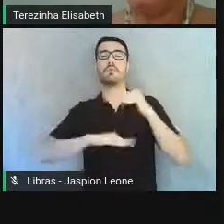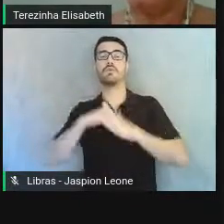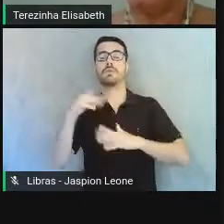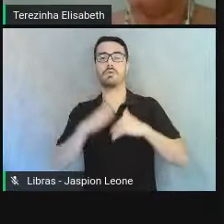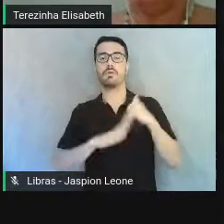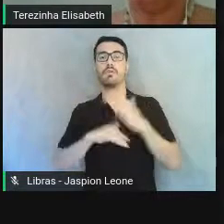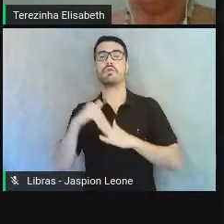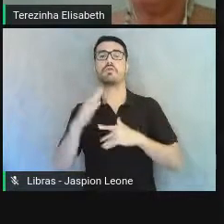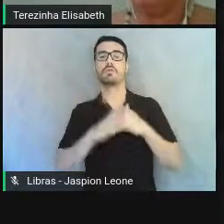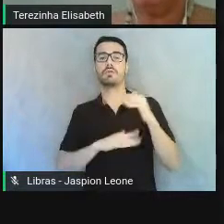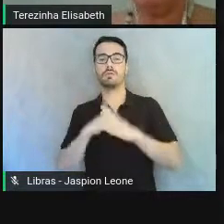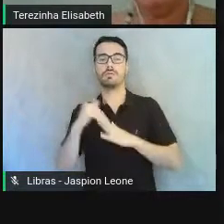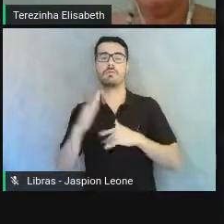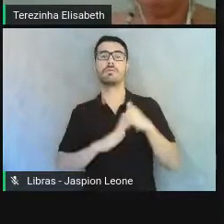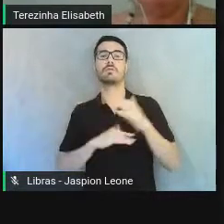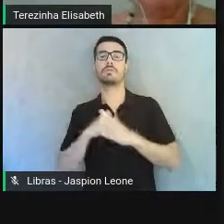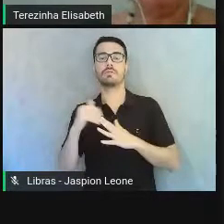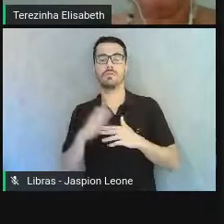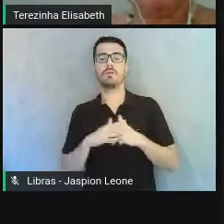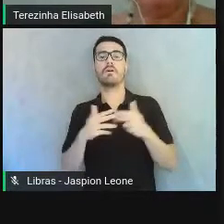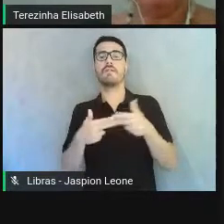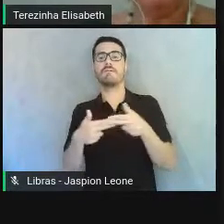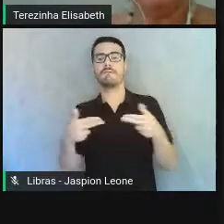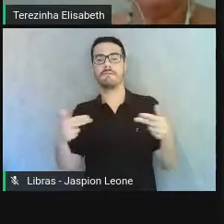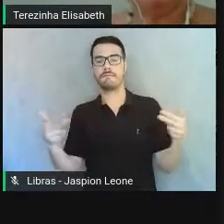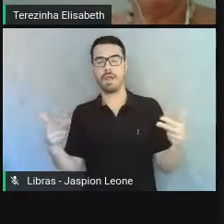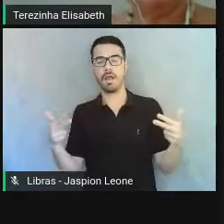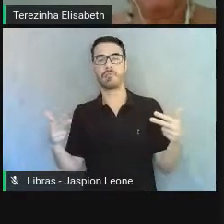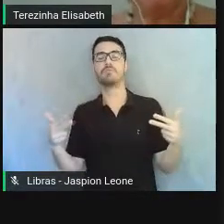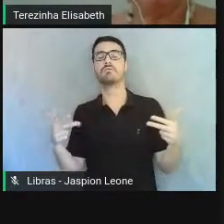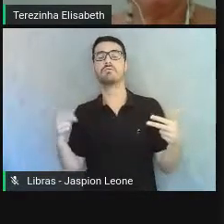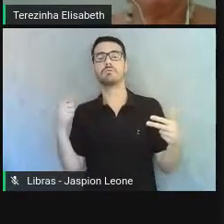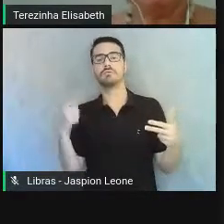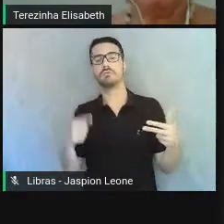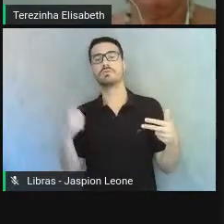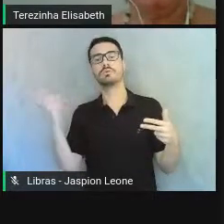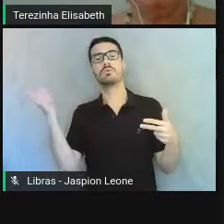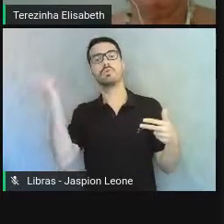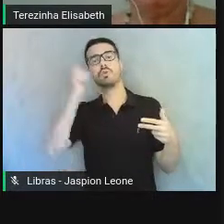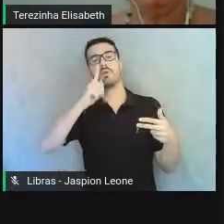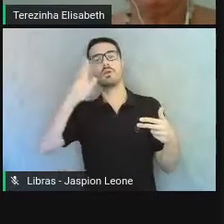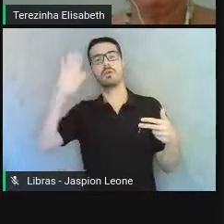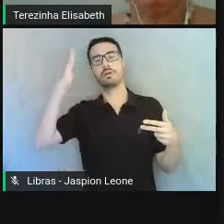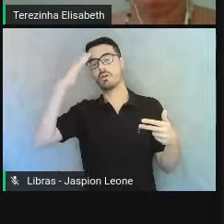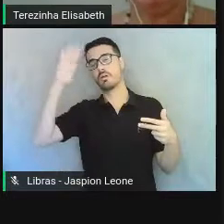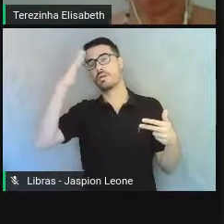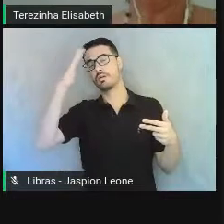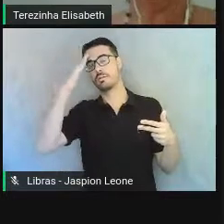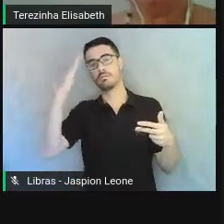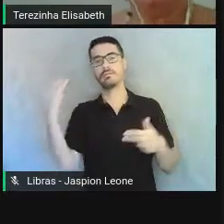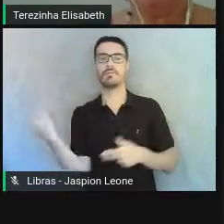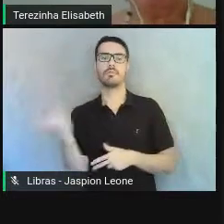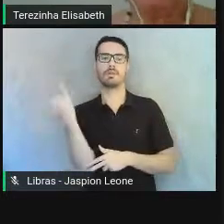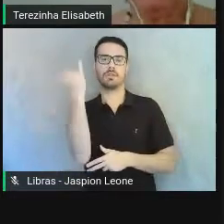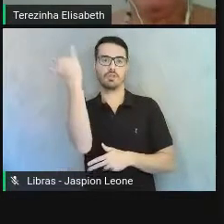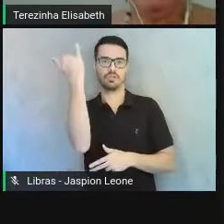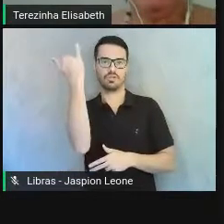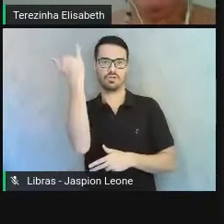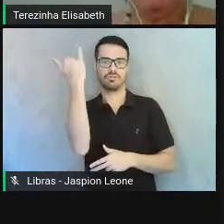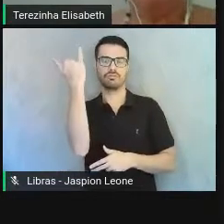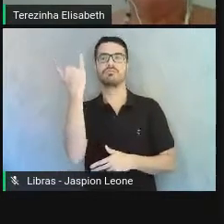uma série de questões que a gente procura considerar como muito importantes